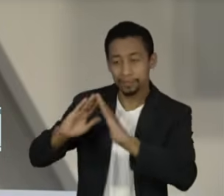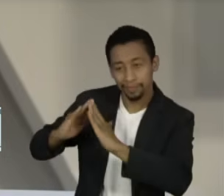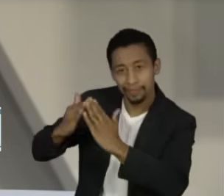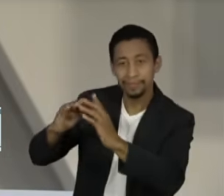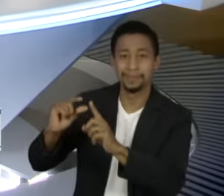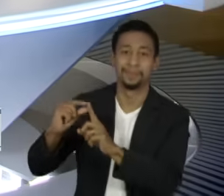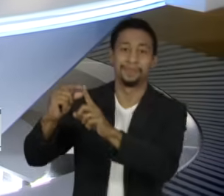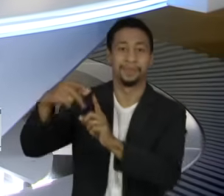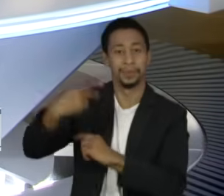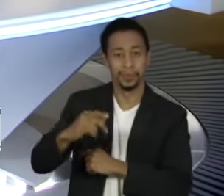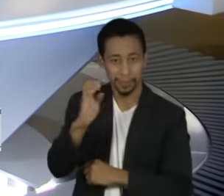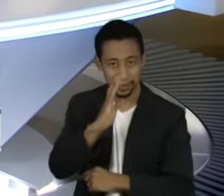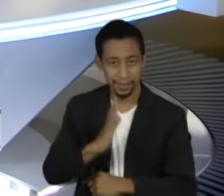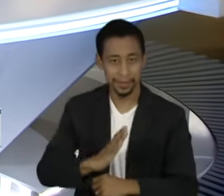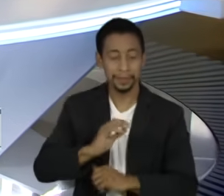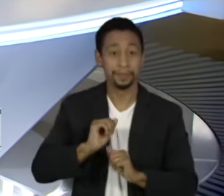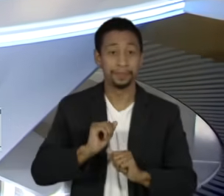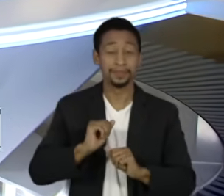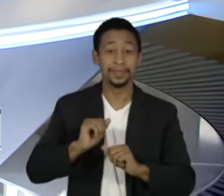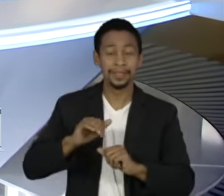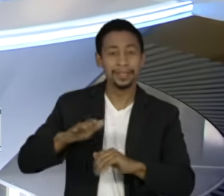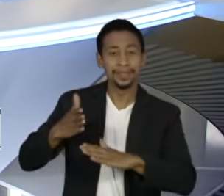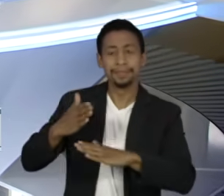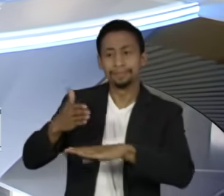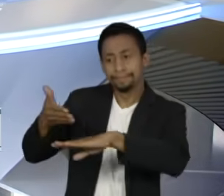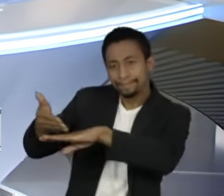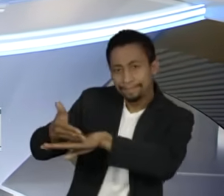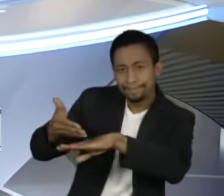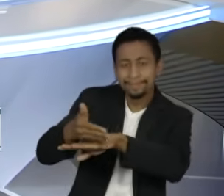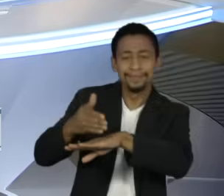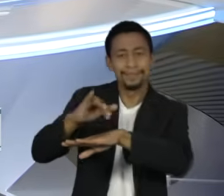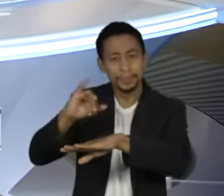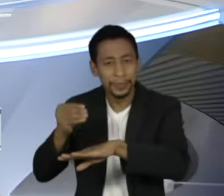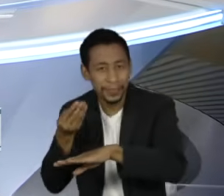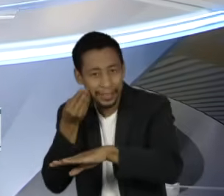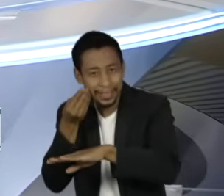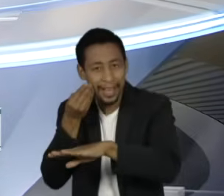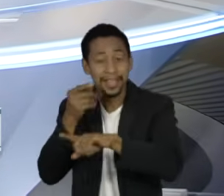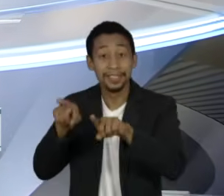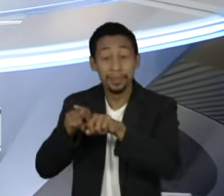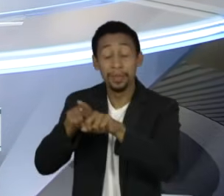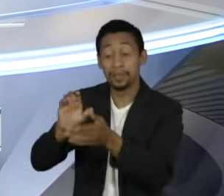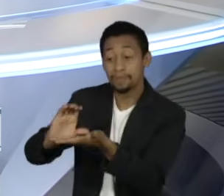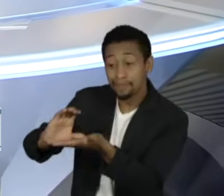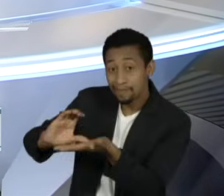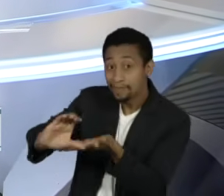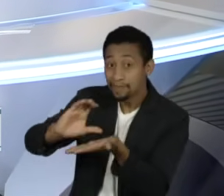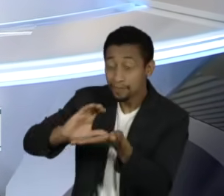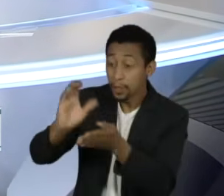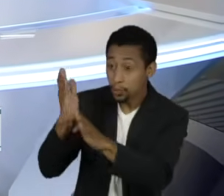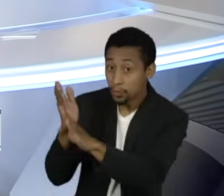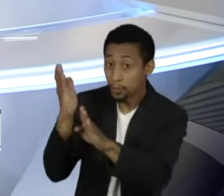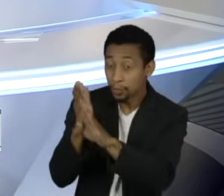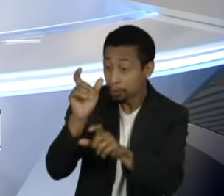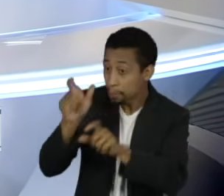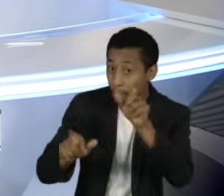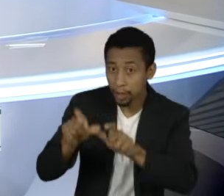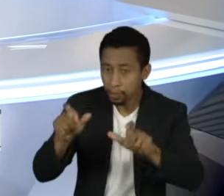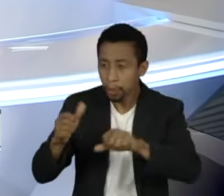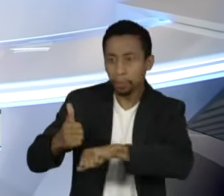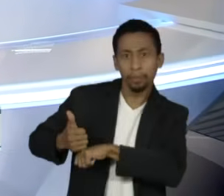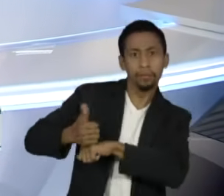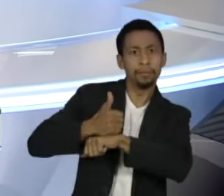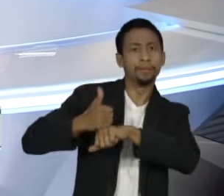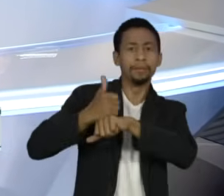do Brasil. O acesso às oportunidades e o investimento, descobrindo talentos brasileiros aplaudidos aqui e em